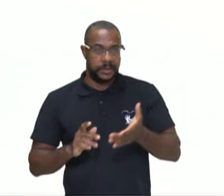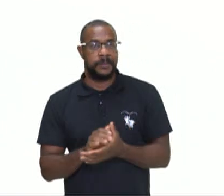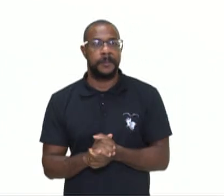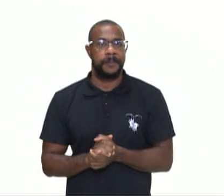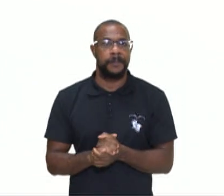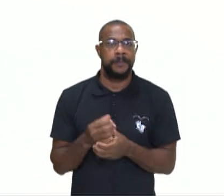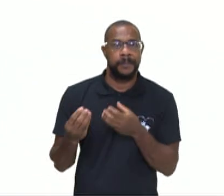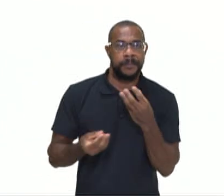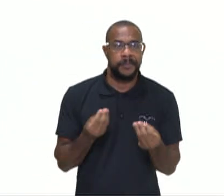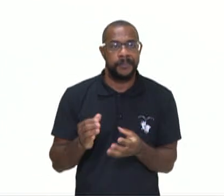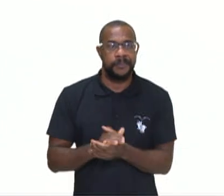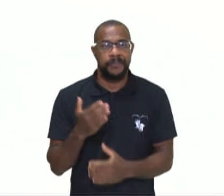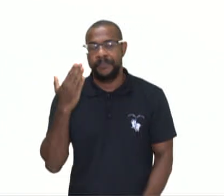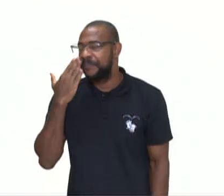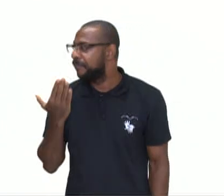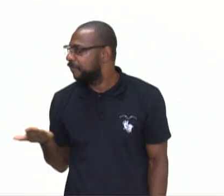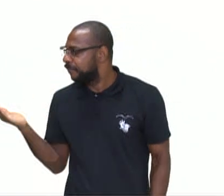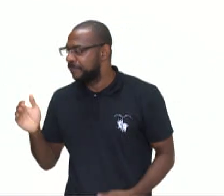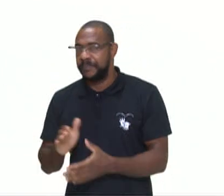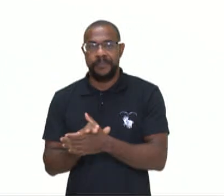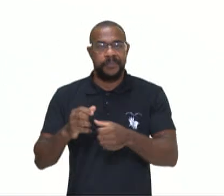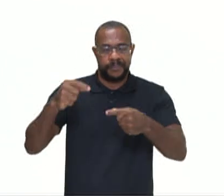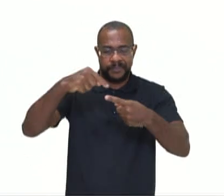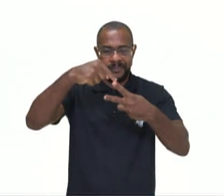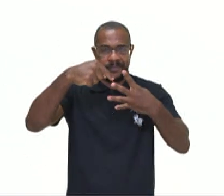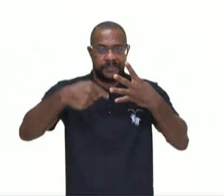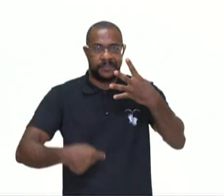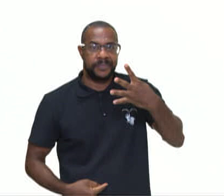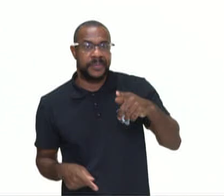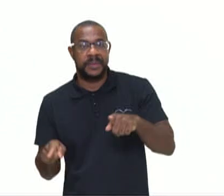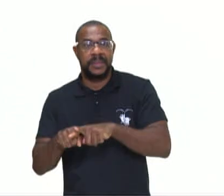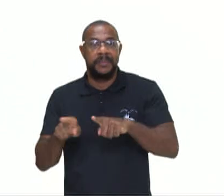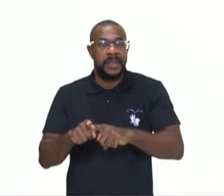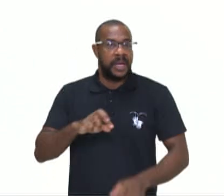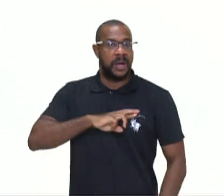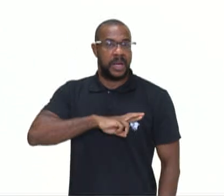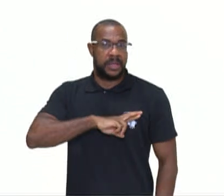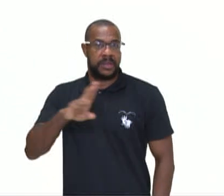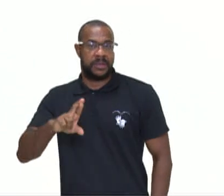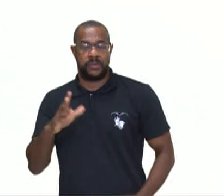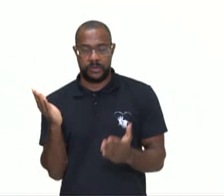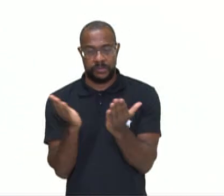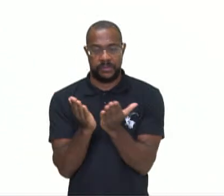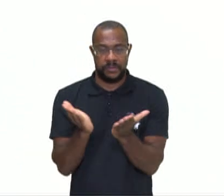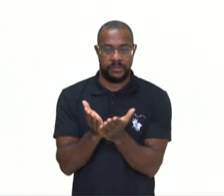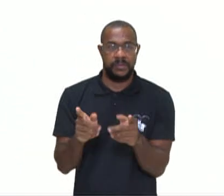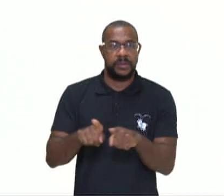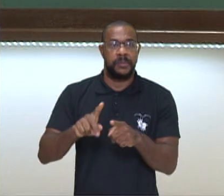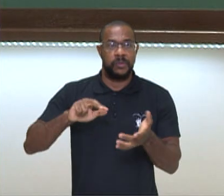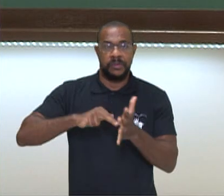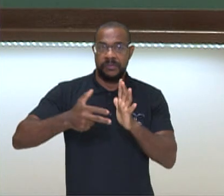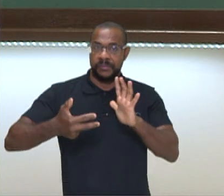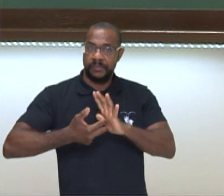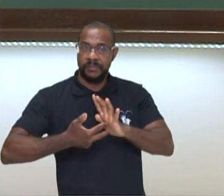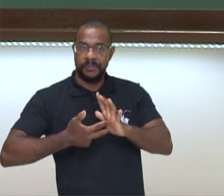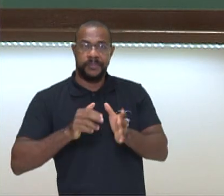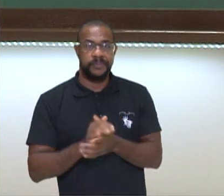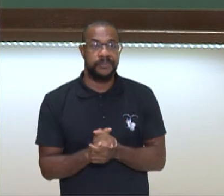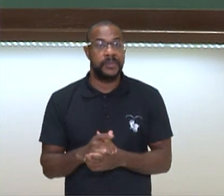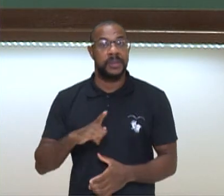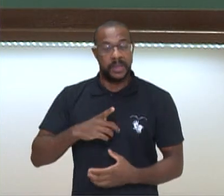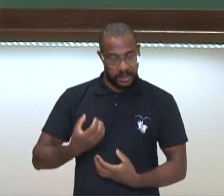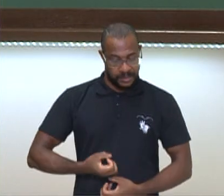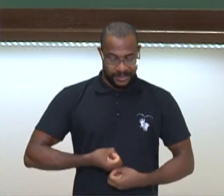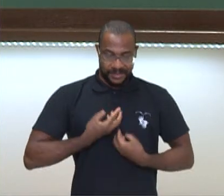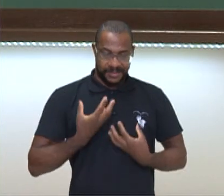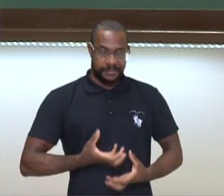Paganismo greco-latino em oposição ao cristianismo e ao misticismo do simbolismo. Então, eles vão se